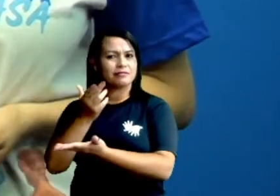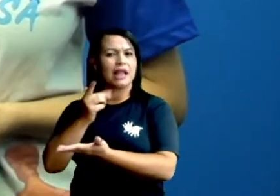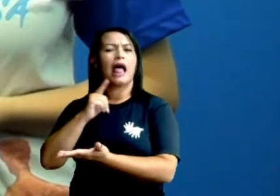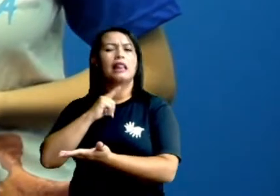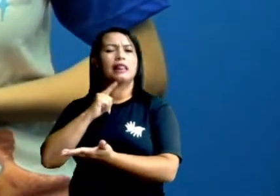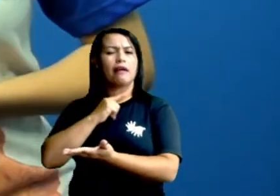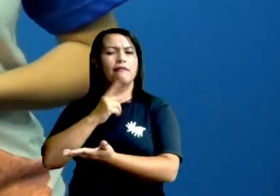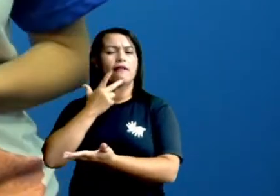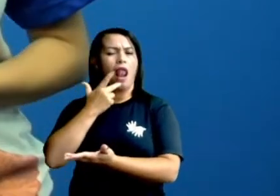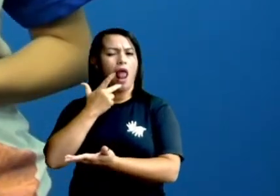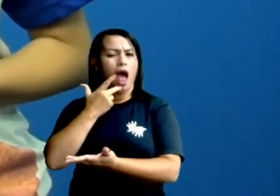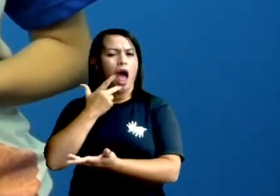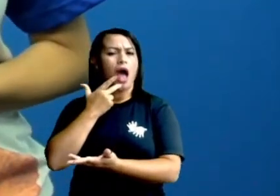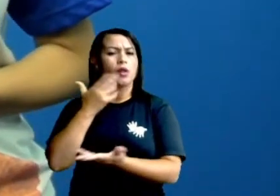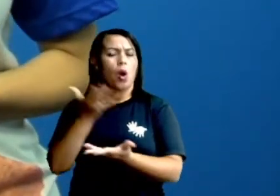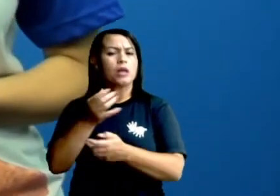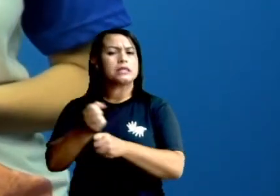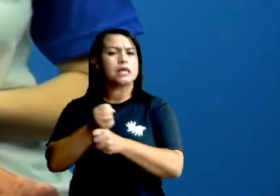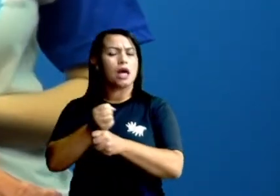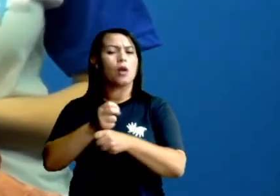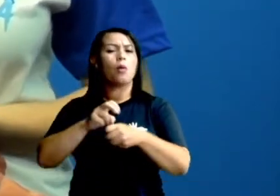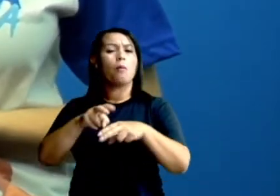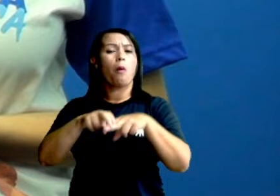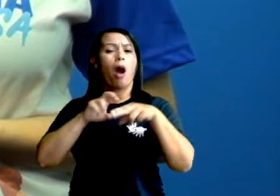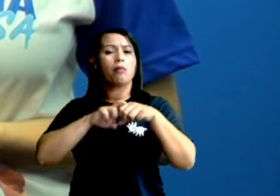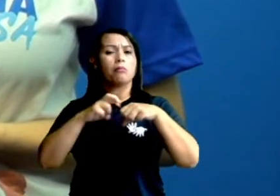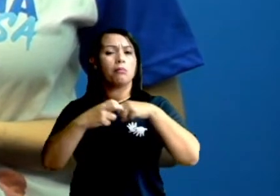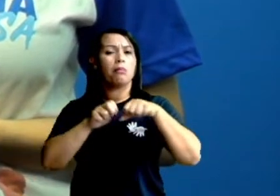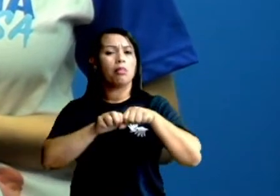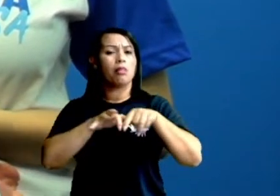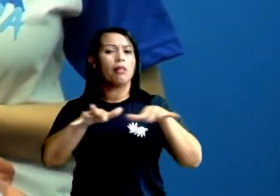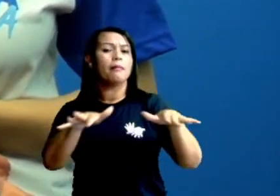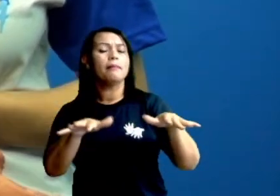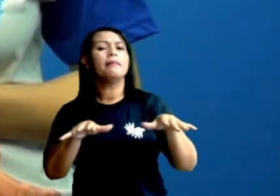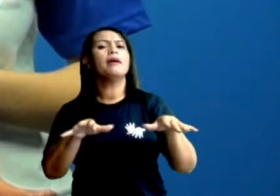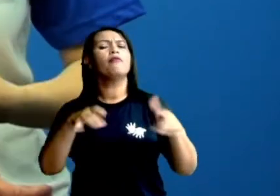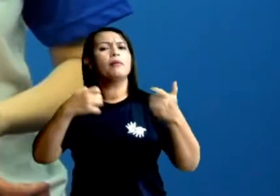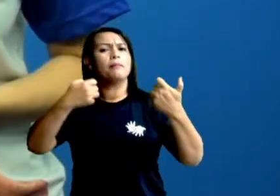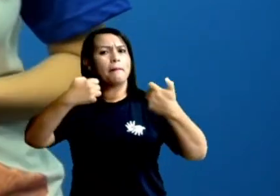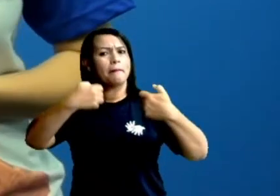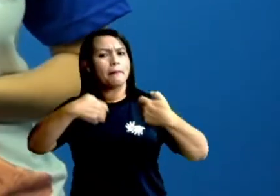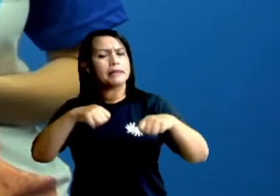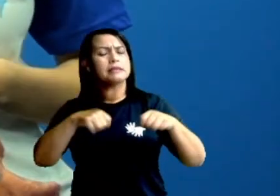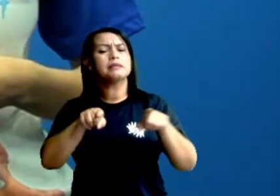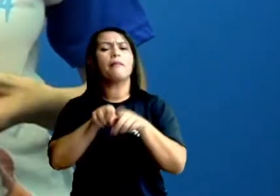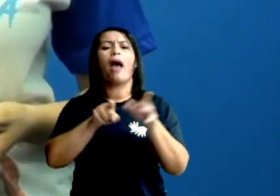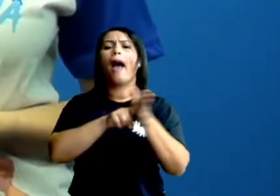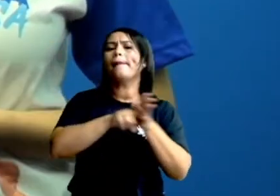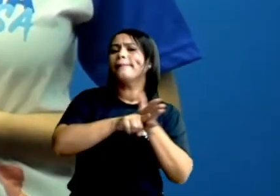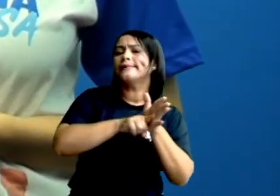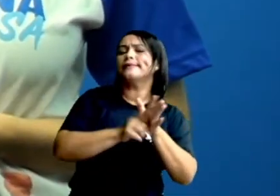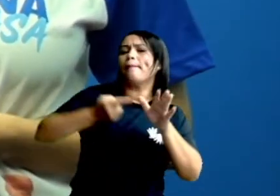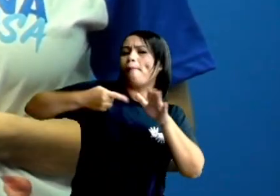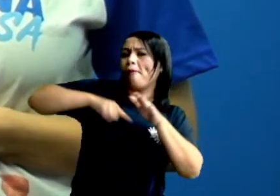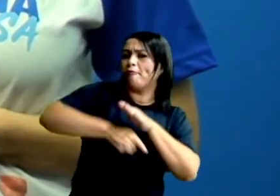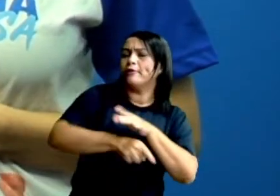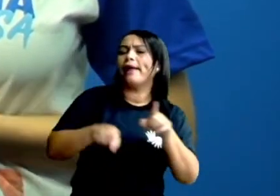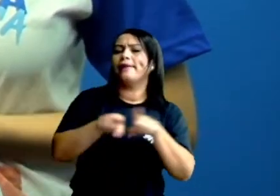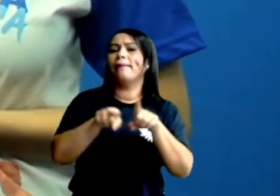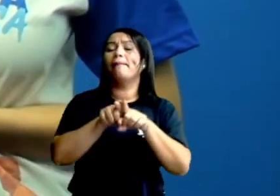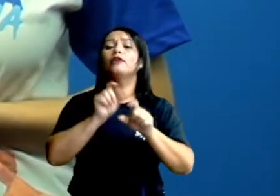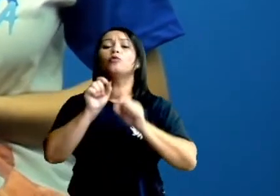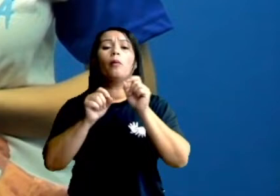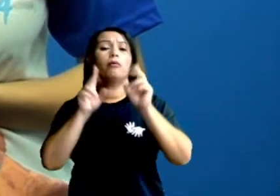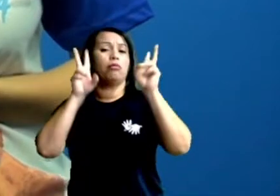da pandemia, né? Onde foi necessário a pesquisa mais aprofundada da questão